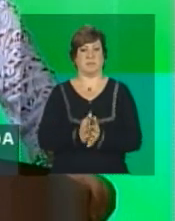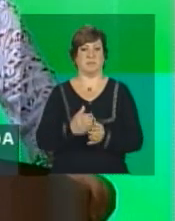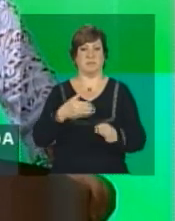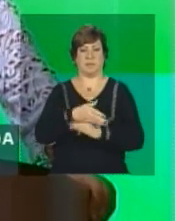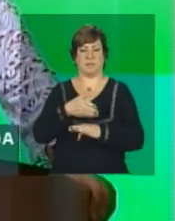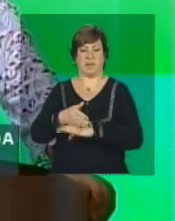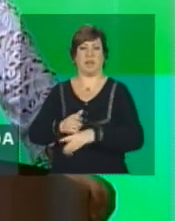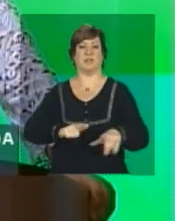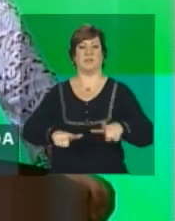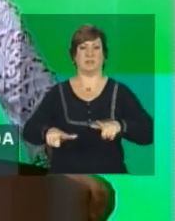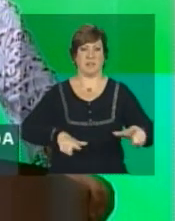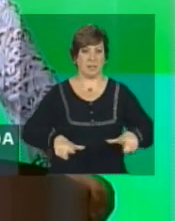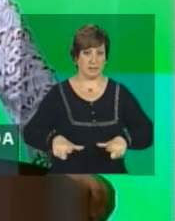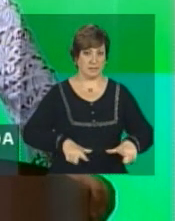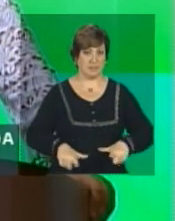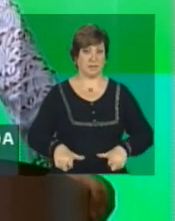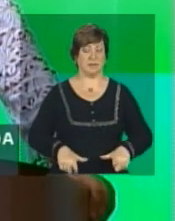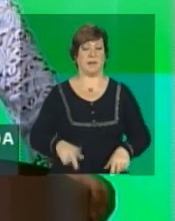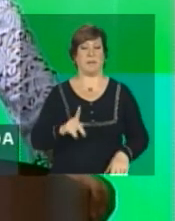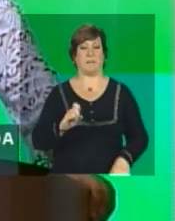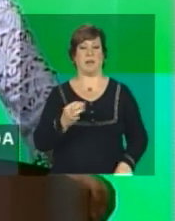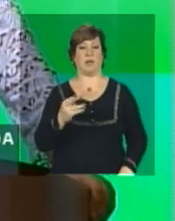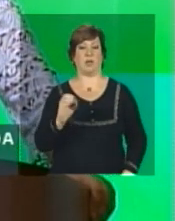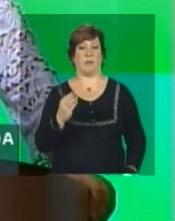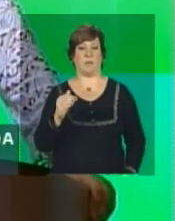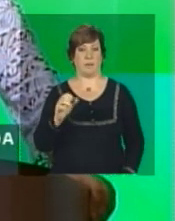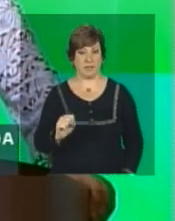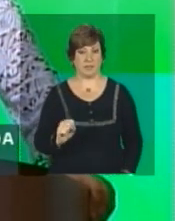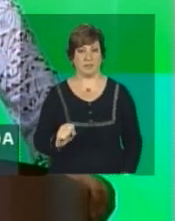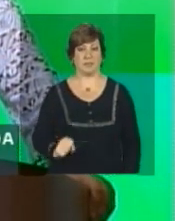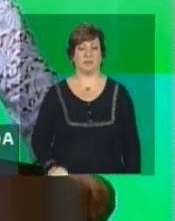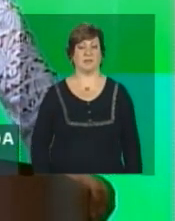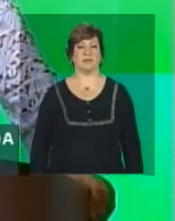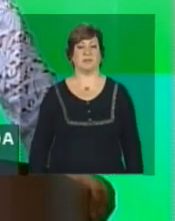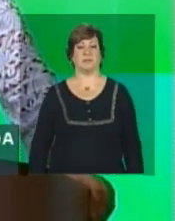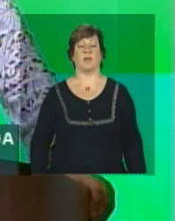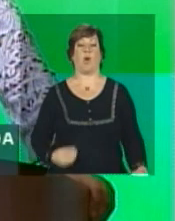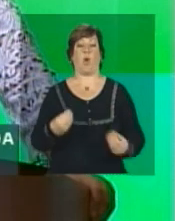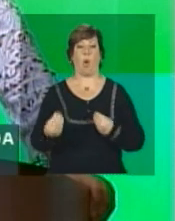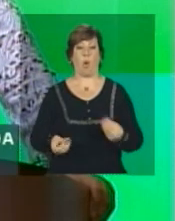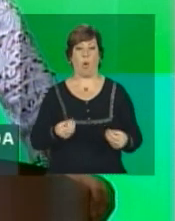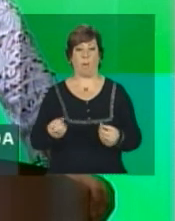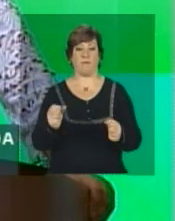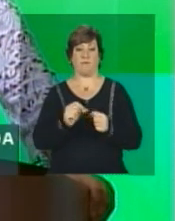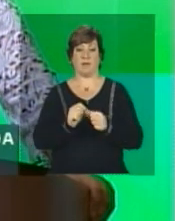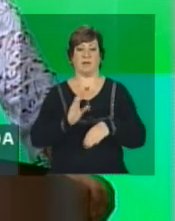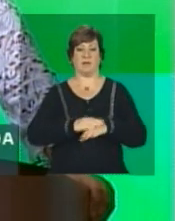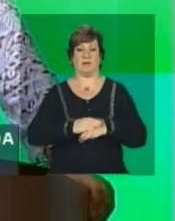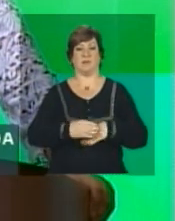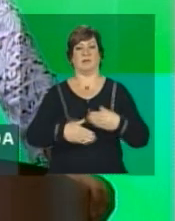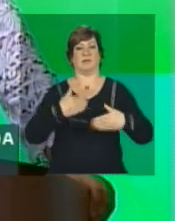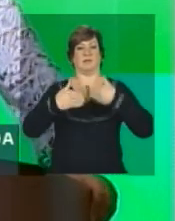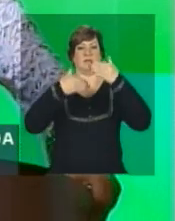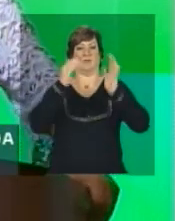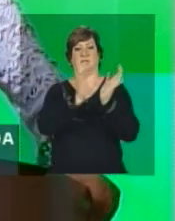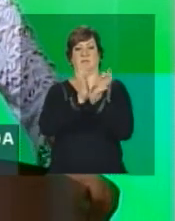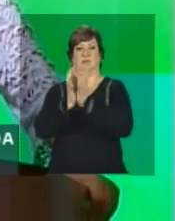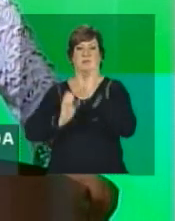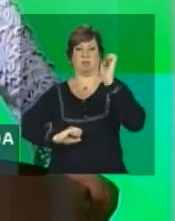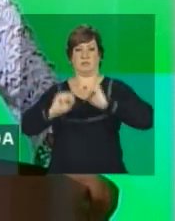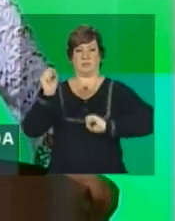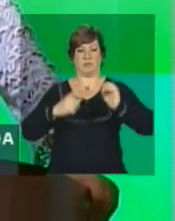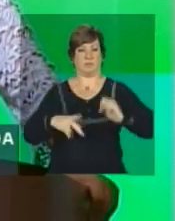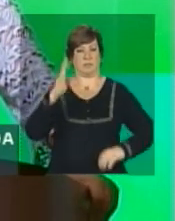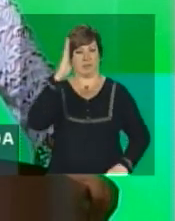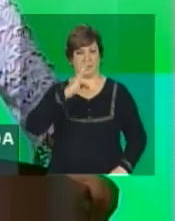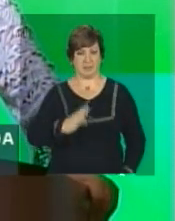das atividades da Petrobras como indutora do desenvolvimento de setores industriais